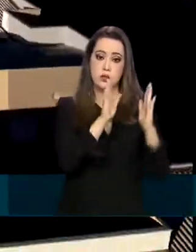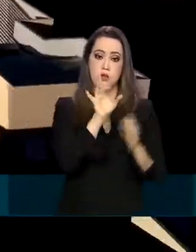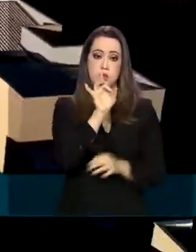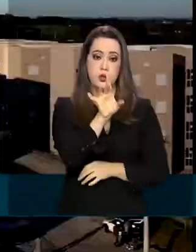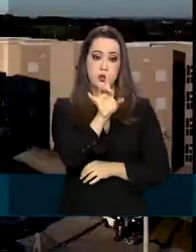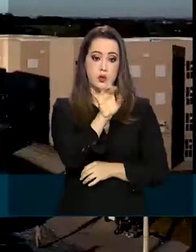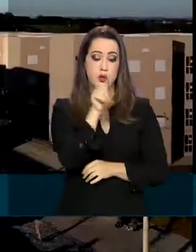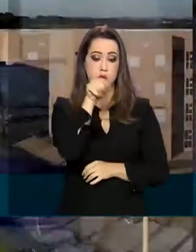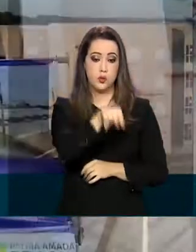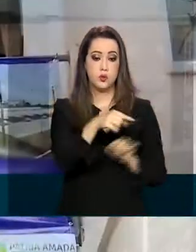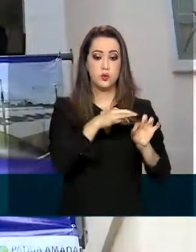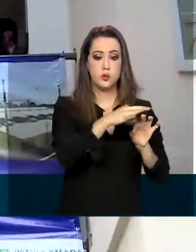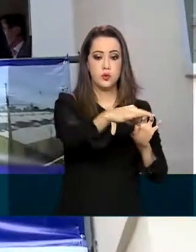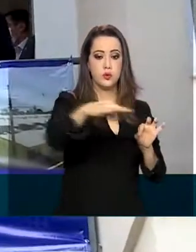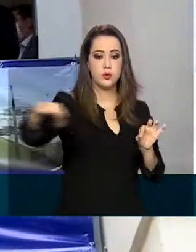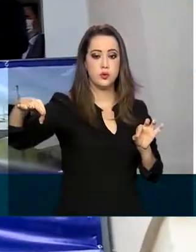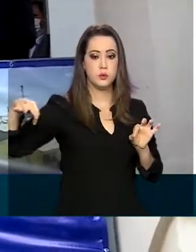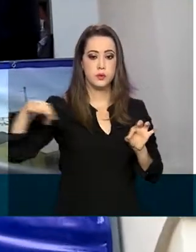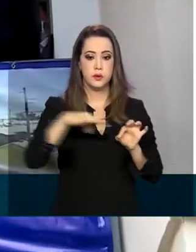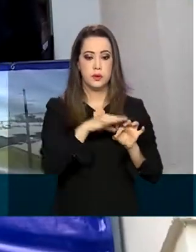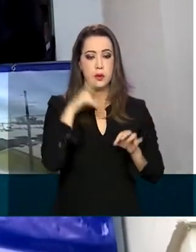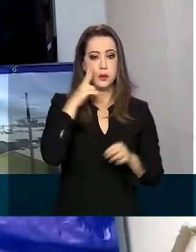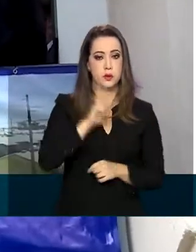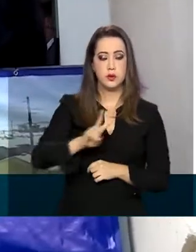somente nesses condomínios.